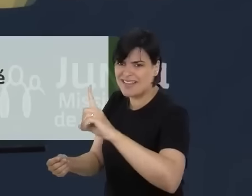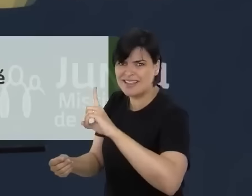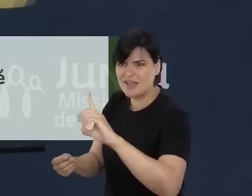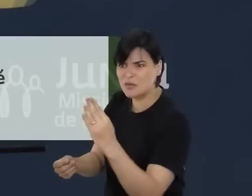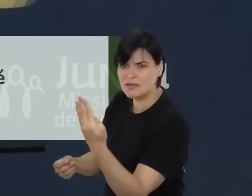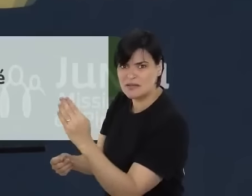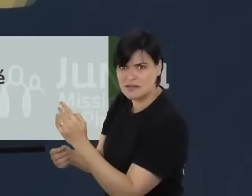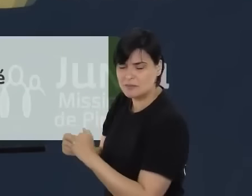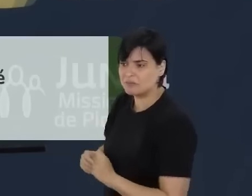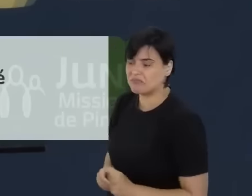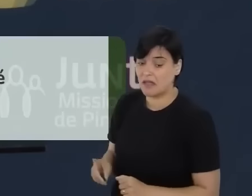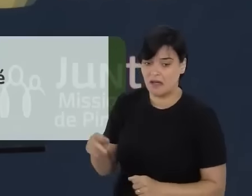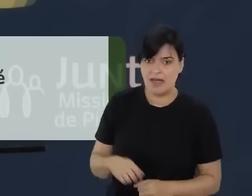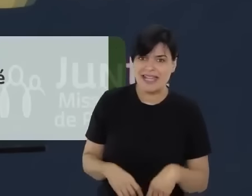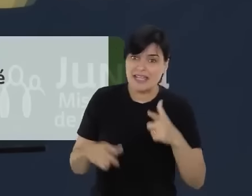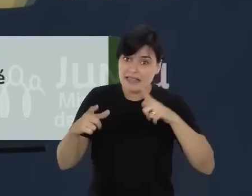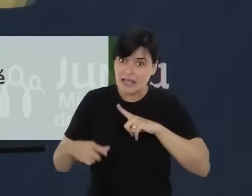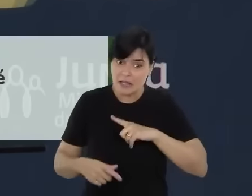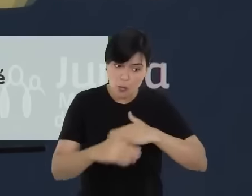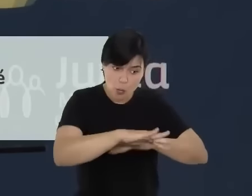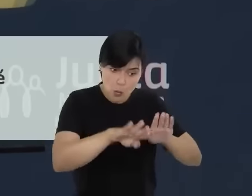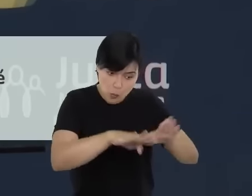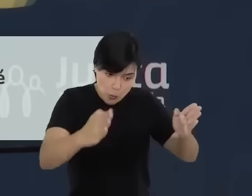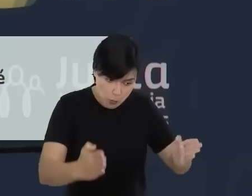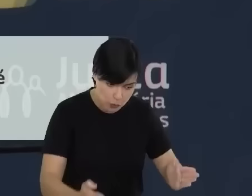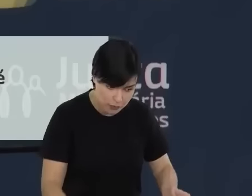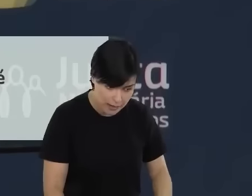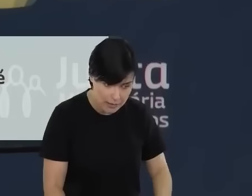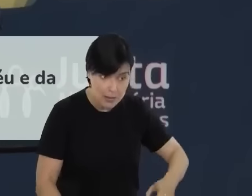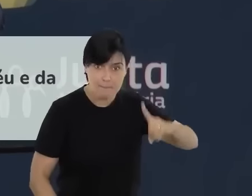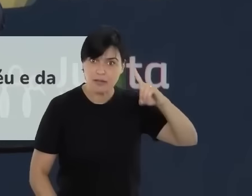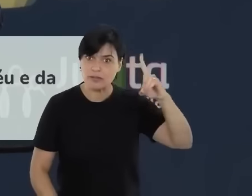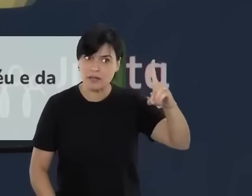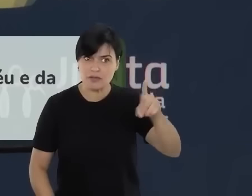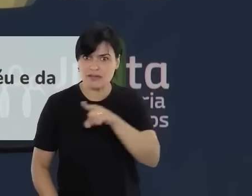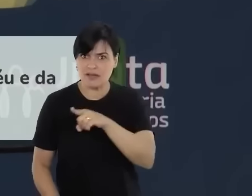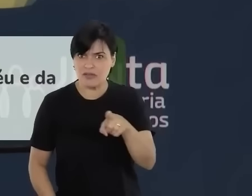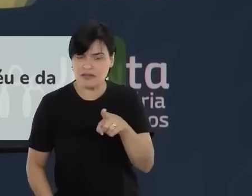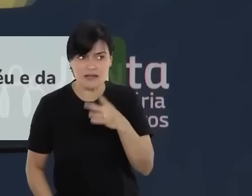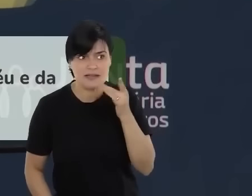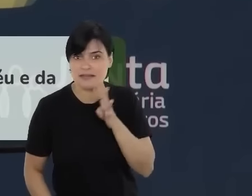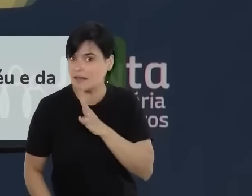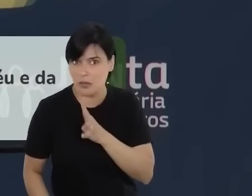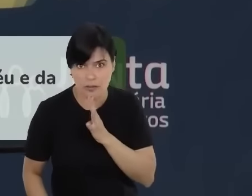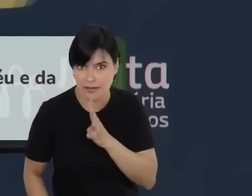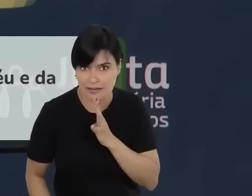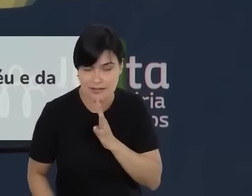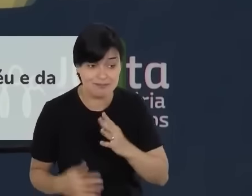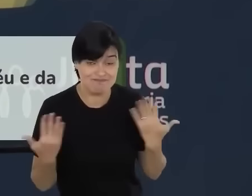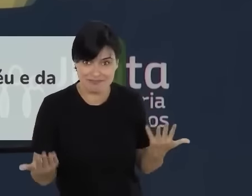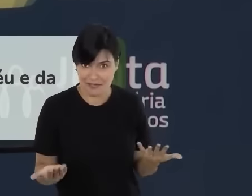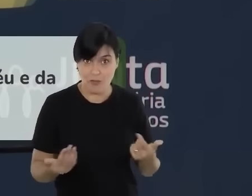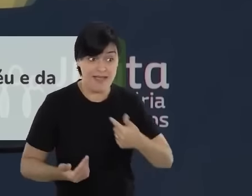desconhecido pois esse que adorais sem conhecer é precisamente aquele que eu vos anuncio o Deus que fez o mundo e tudo que que nele